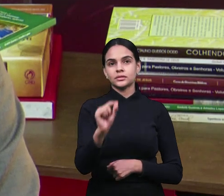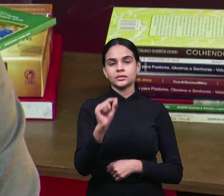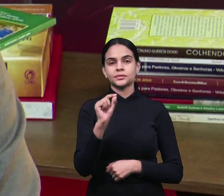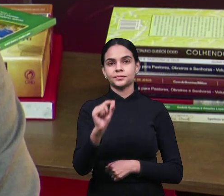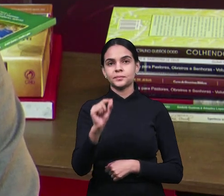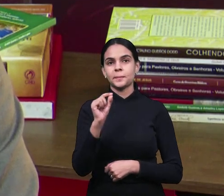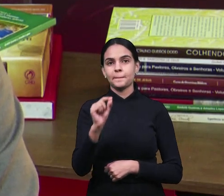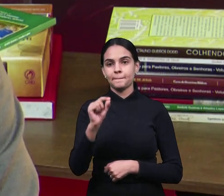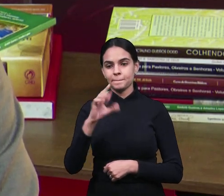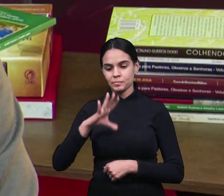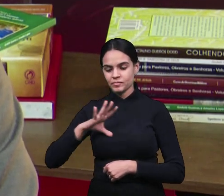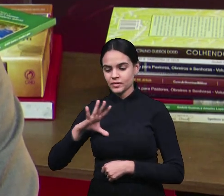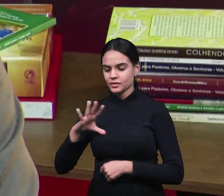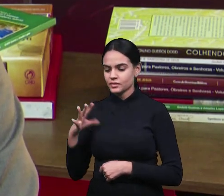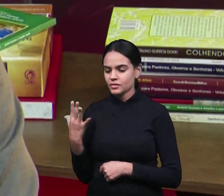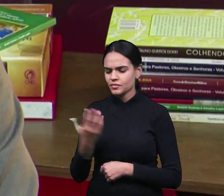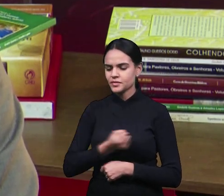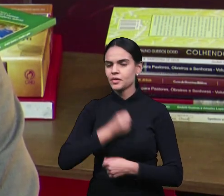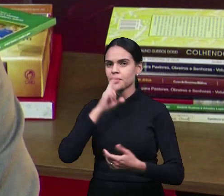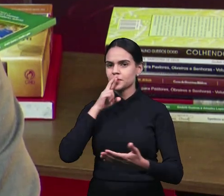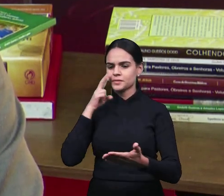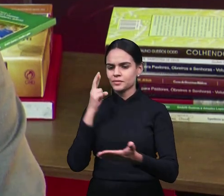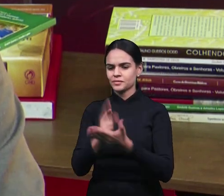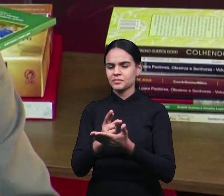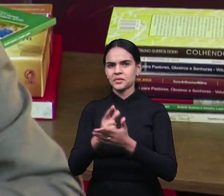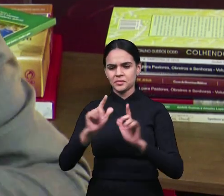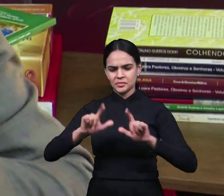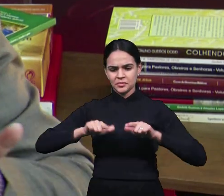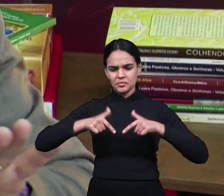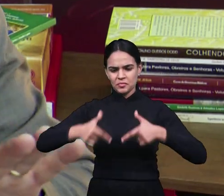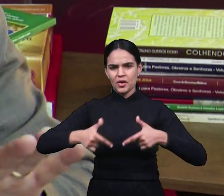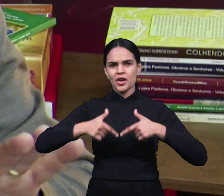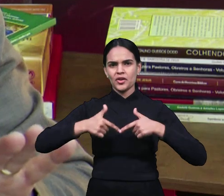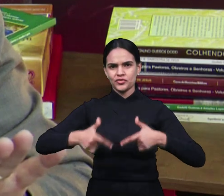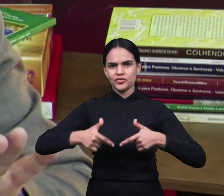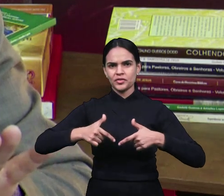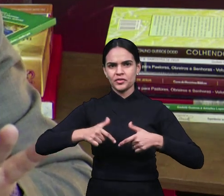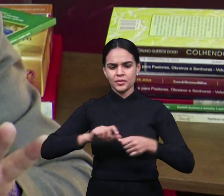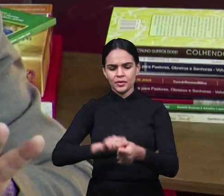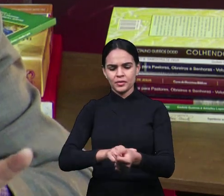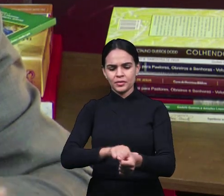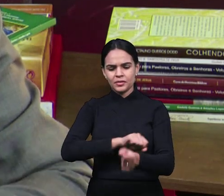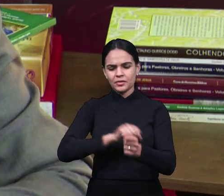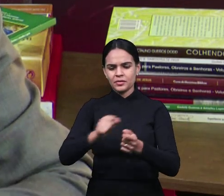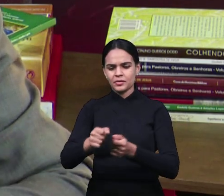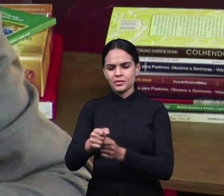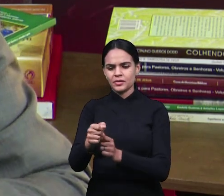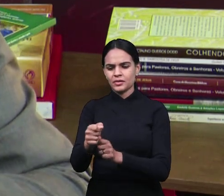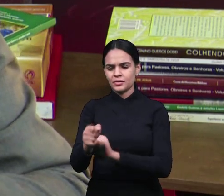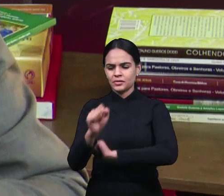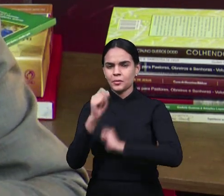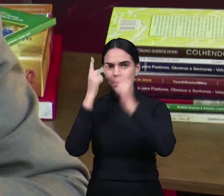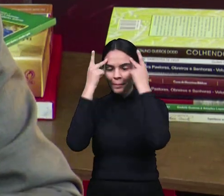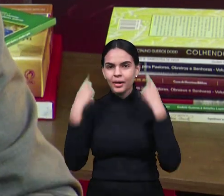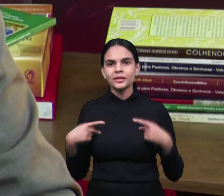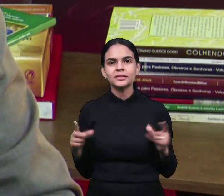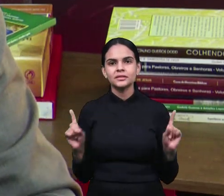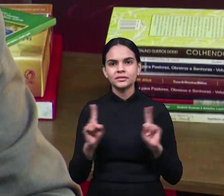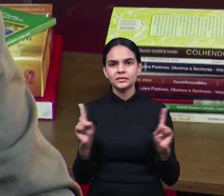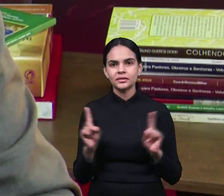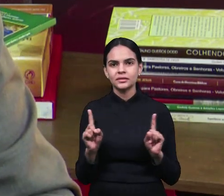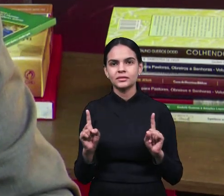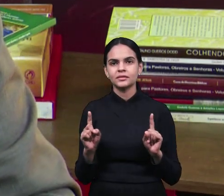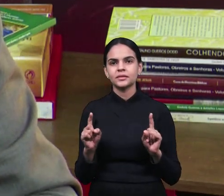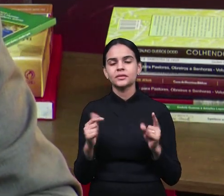nunca será pelas obras. Sim. Mas é pela graça. Não? Então a lei, ela ficou, né? Tudo que Israel viveu